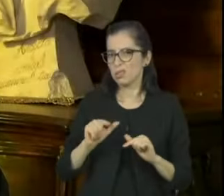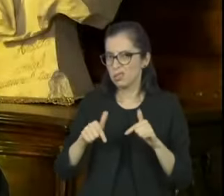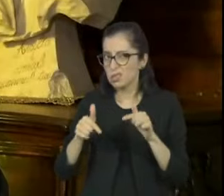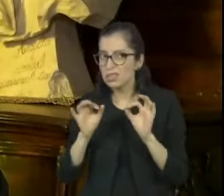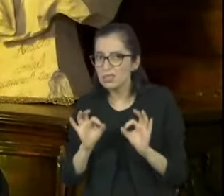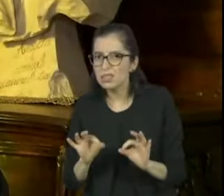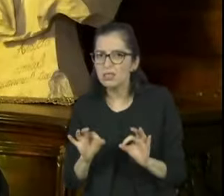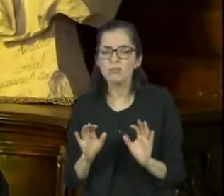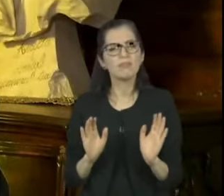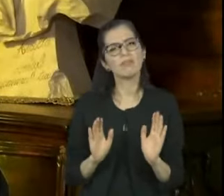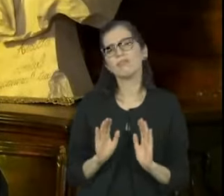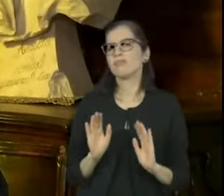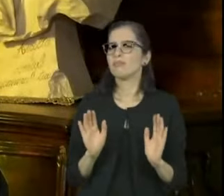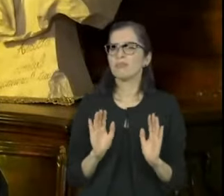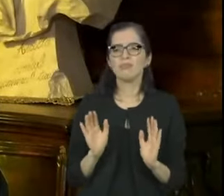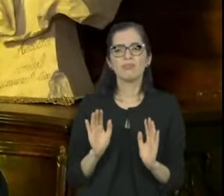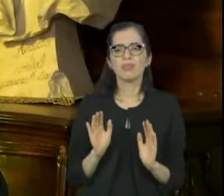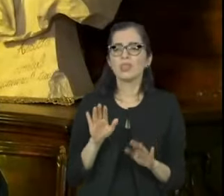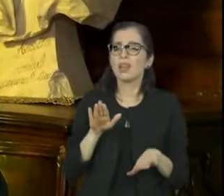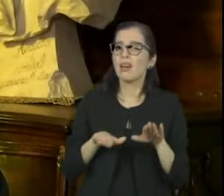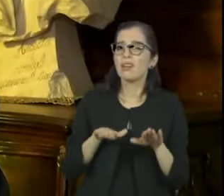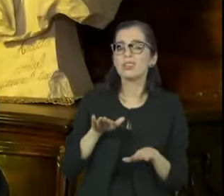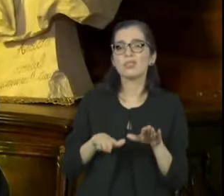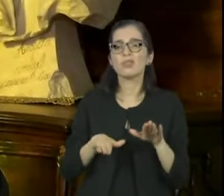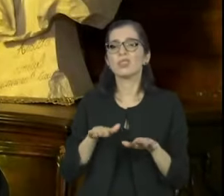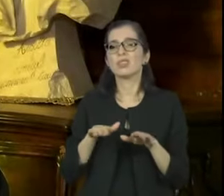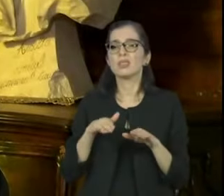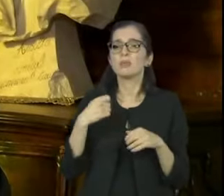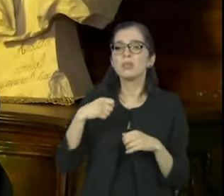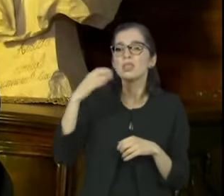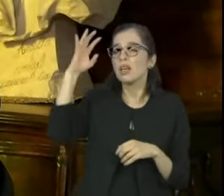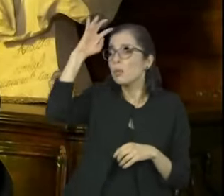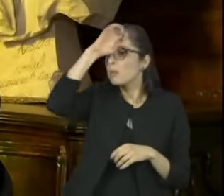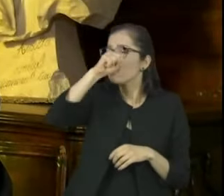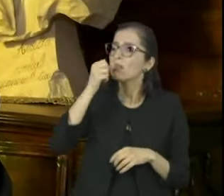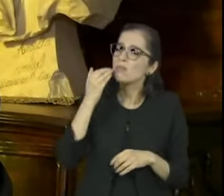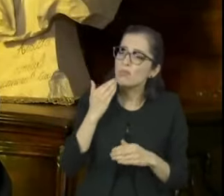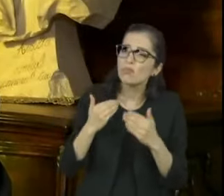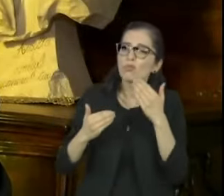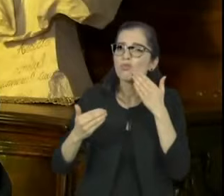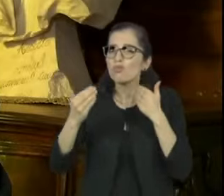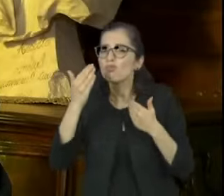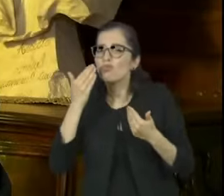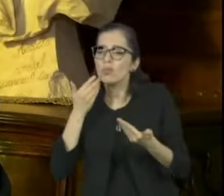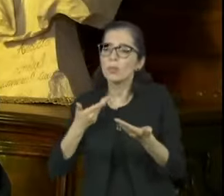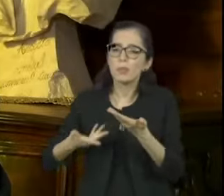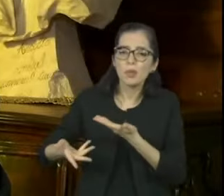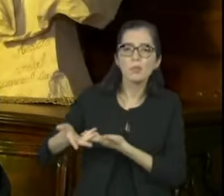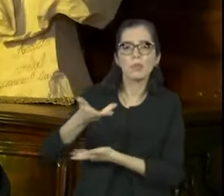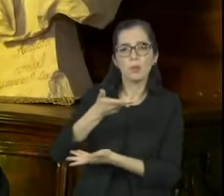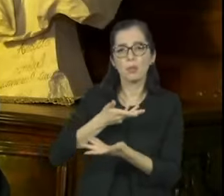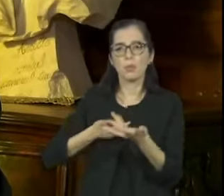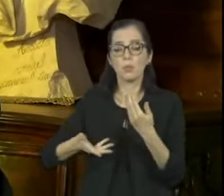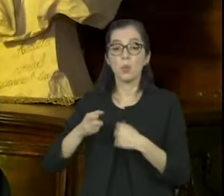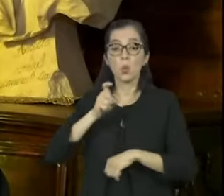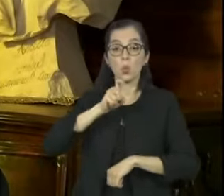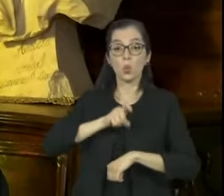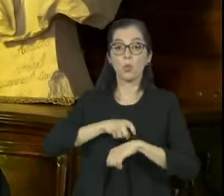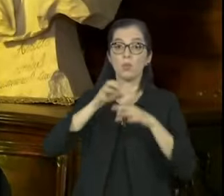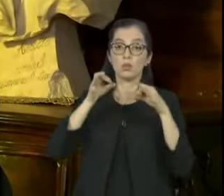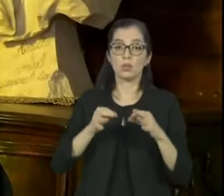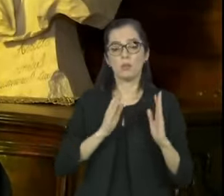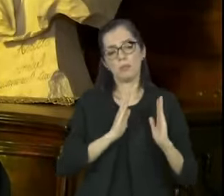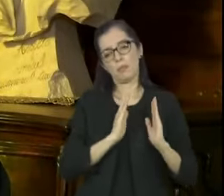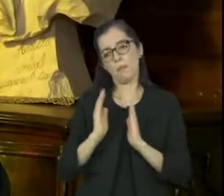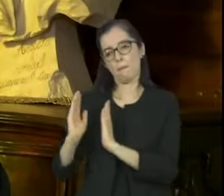é nós temos que usar melhor e aprender a usar mais usar melhor cada coisa no seu no seu tempo no seu